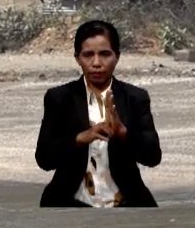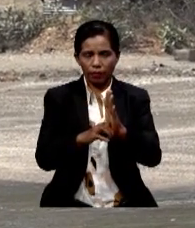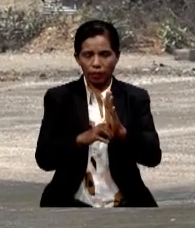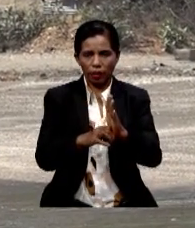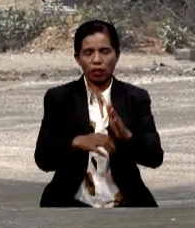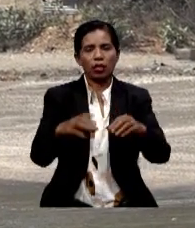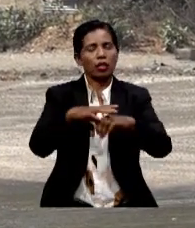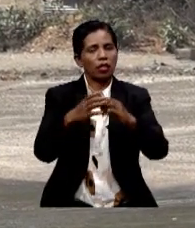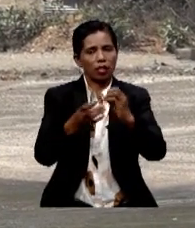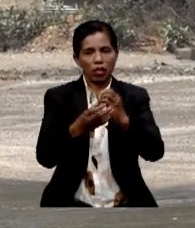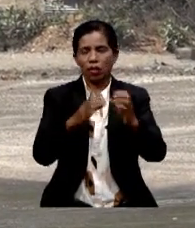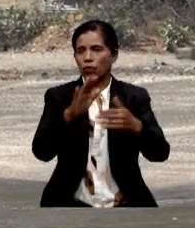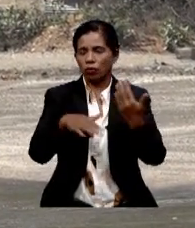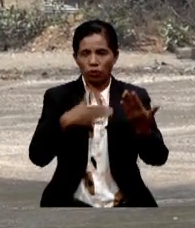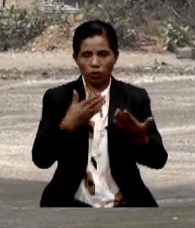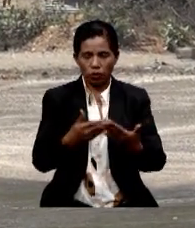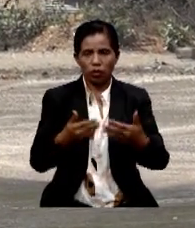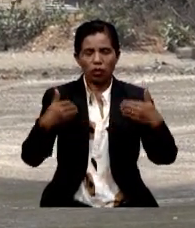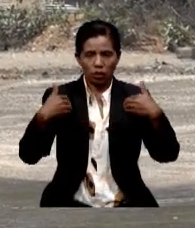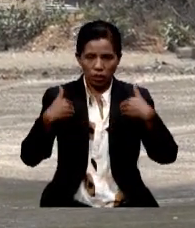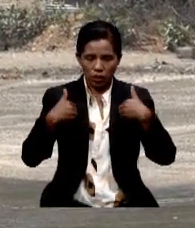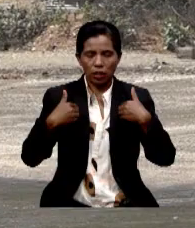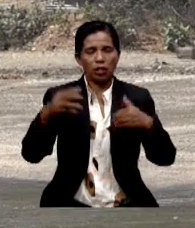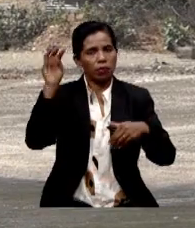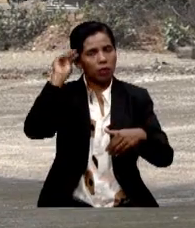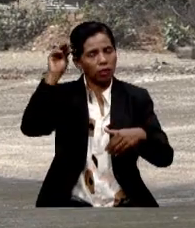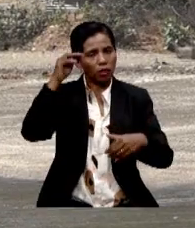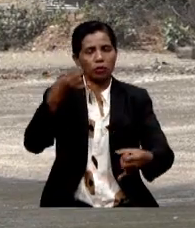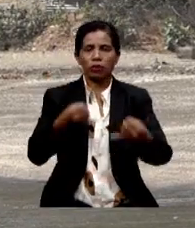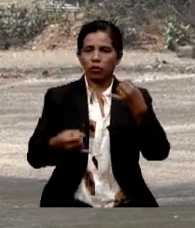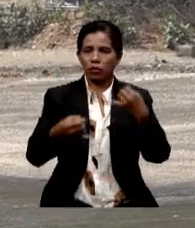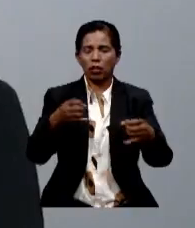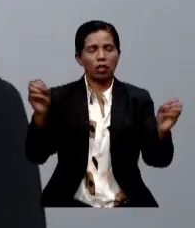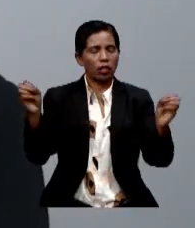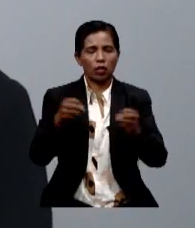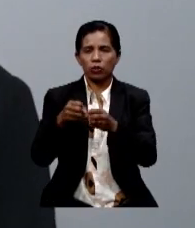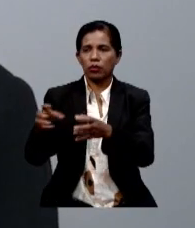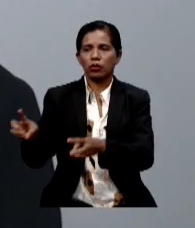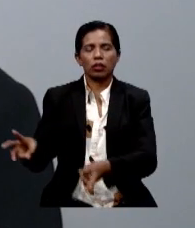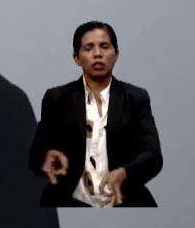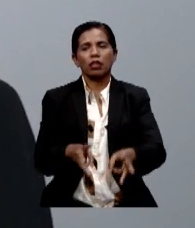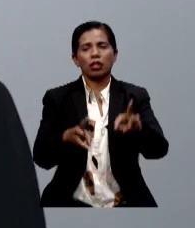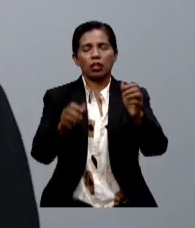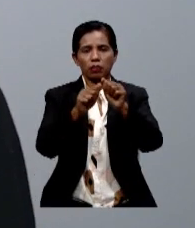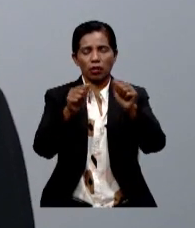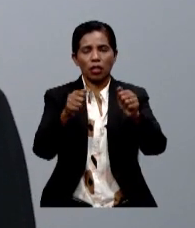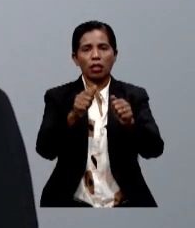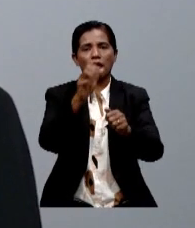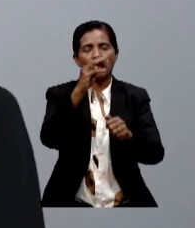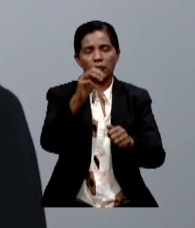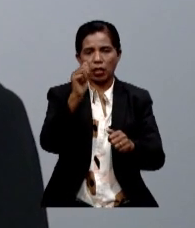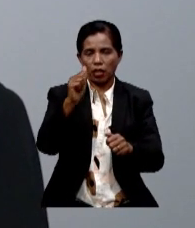para raio, pode ser sei lá, né? E o Ministério da Justiça. Mas lá, o SIC da LAN, a administração estatal, e a autoridade